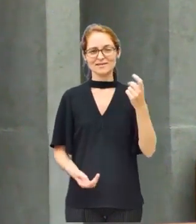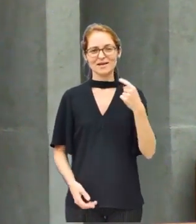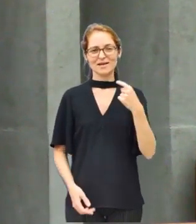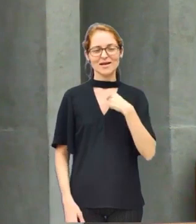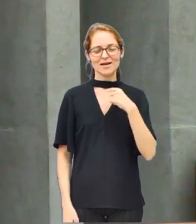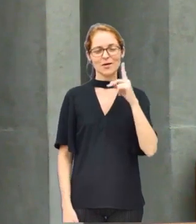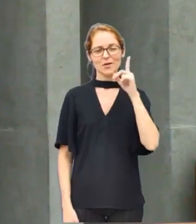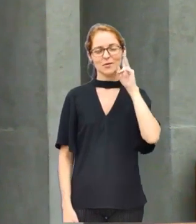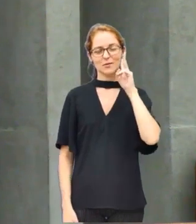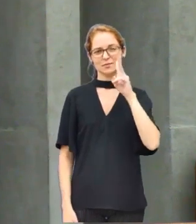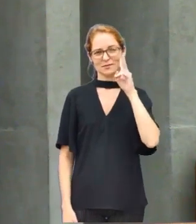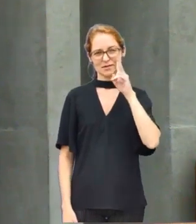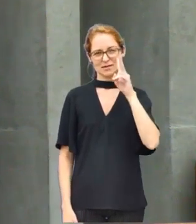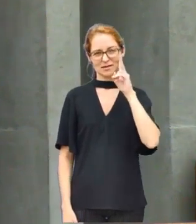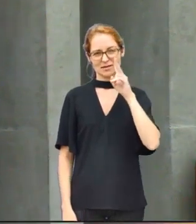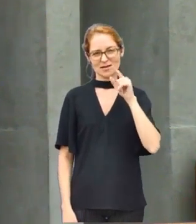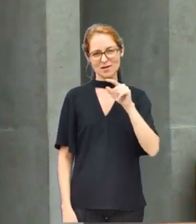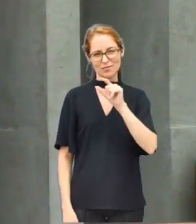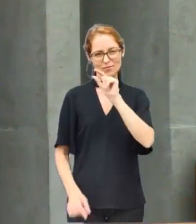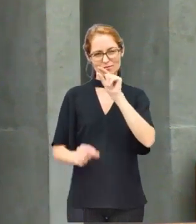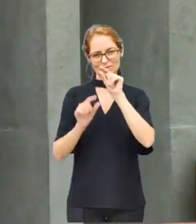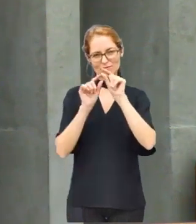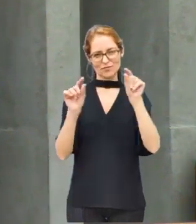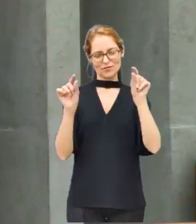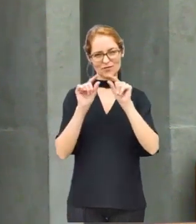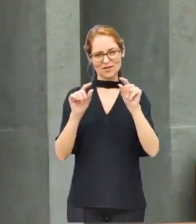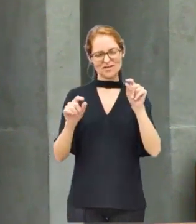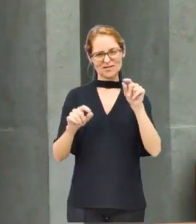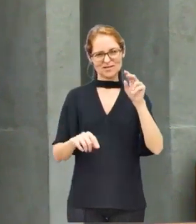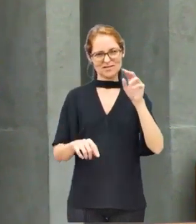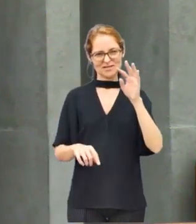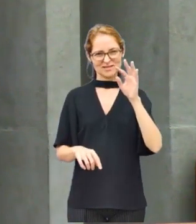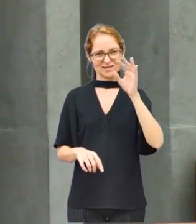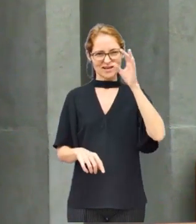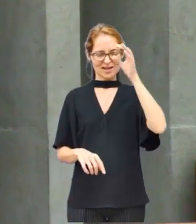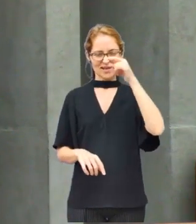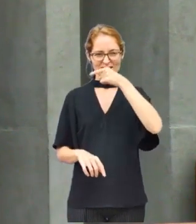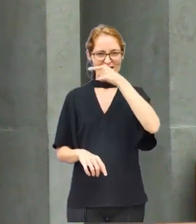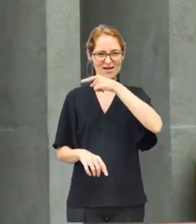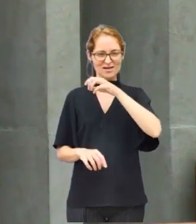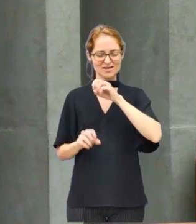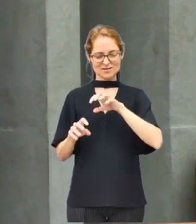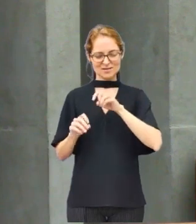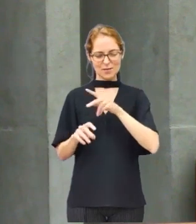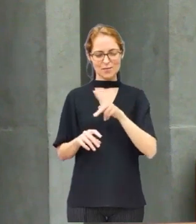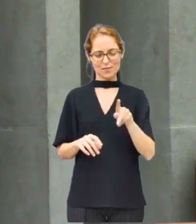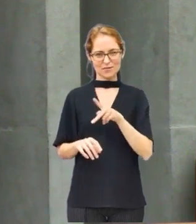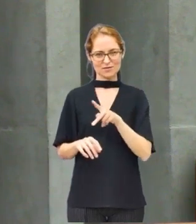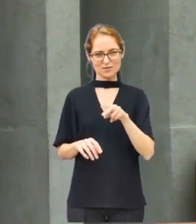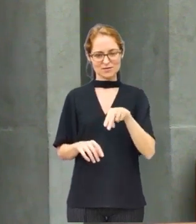muito de uma frase, né, que a Nelly, a tia Nelly, falava muito para nós,